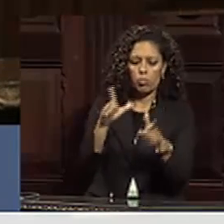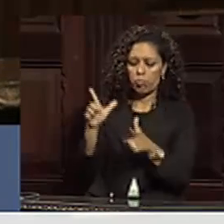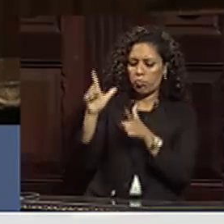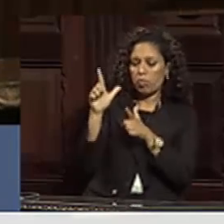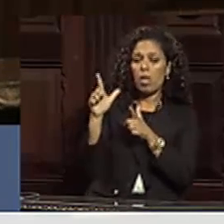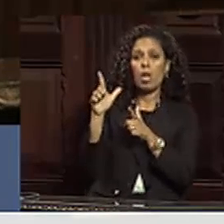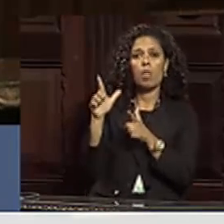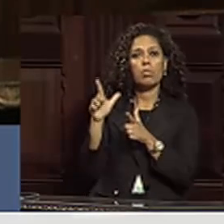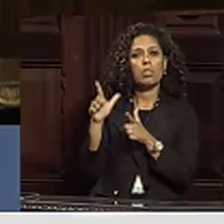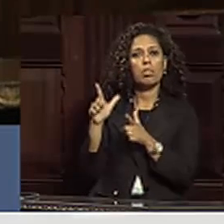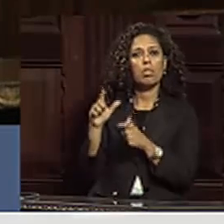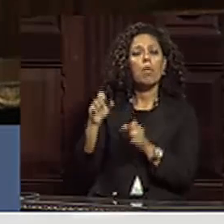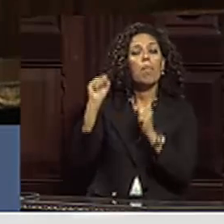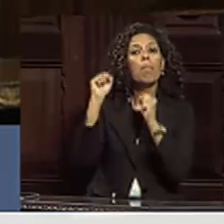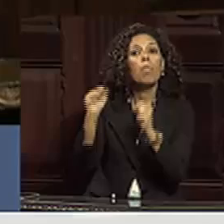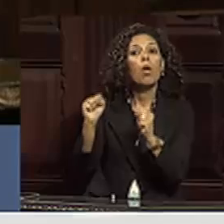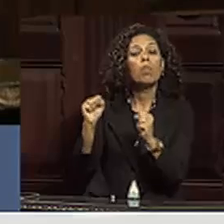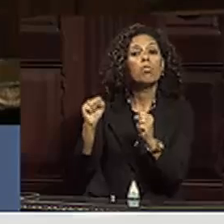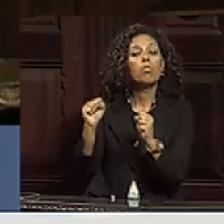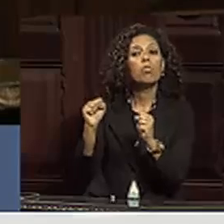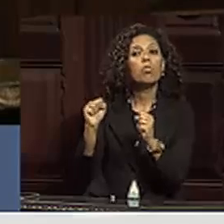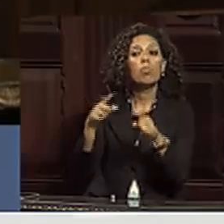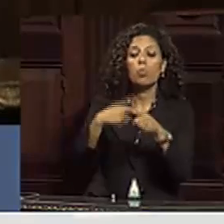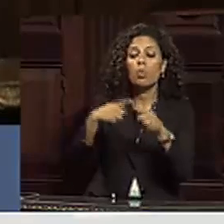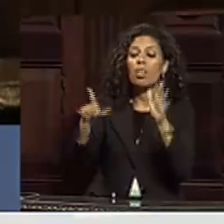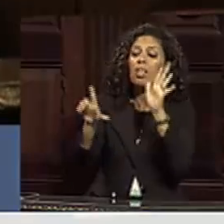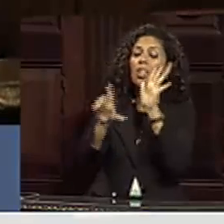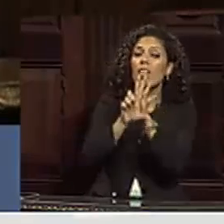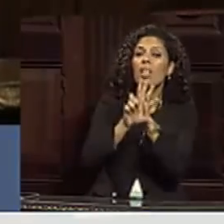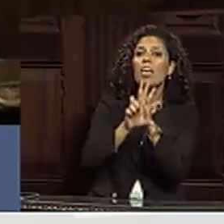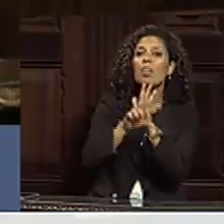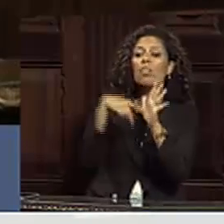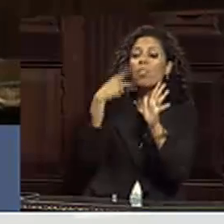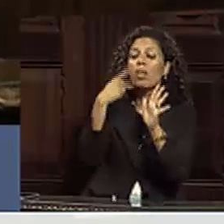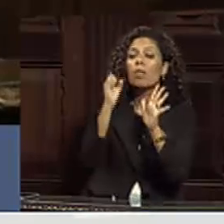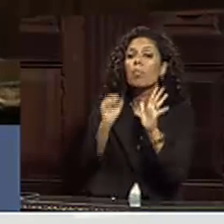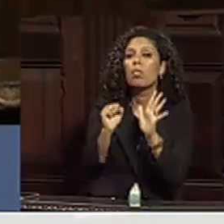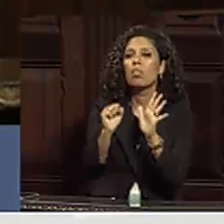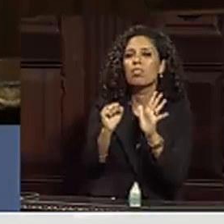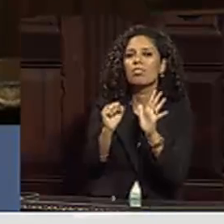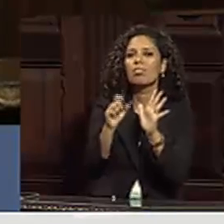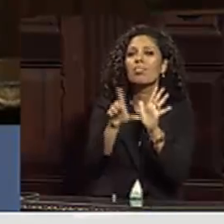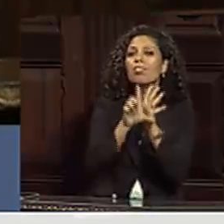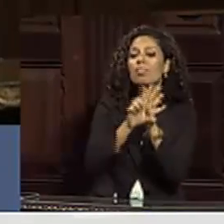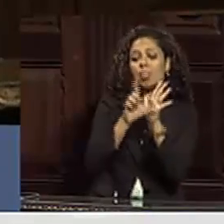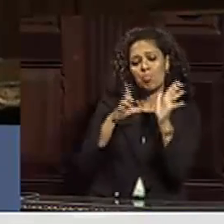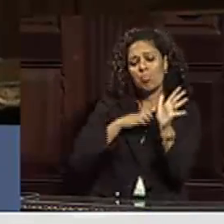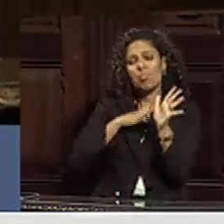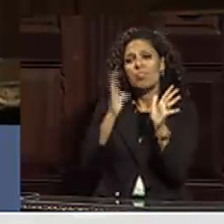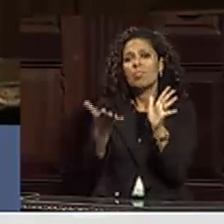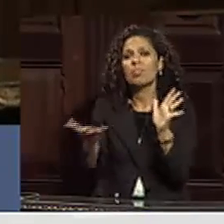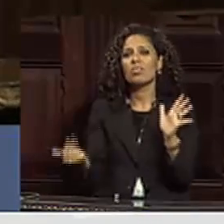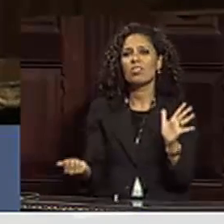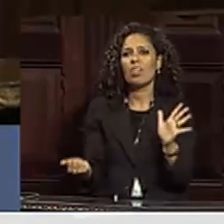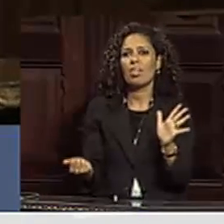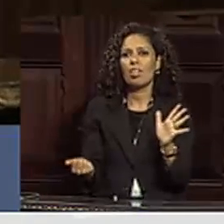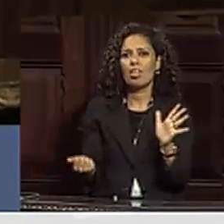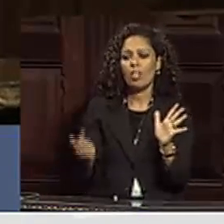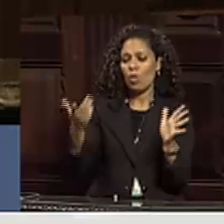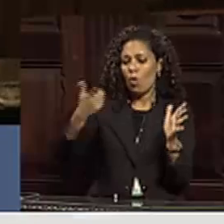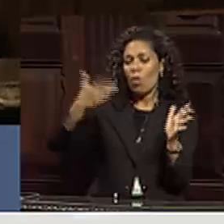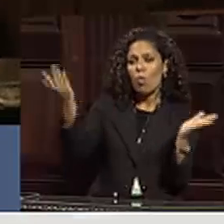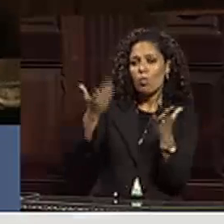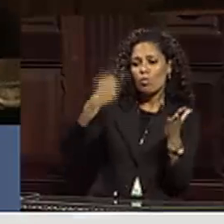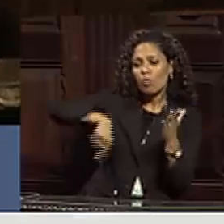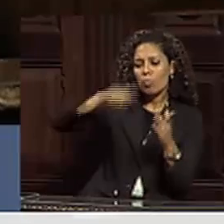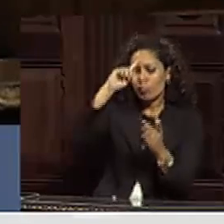de fogo, conforme o previsto em lei. Já está na lei. Isso aqui não é uma invenção.